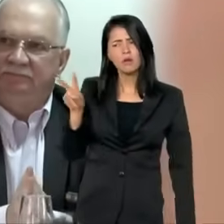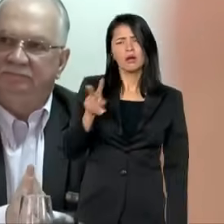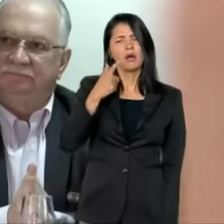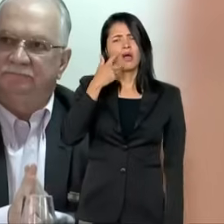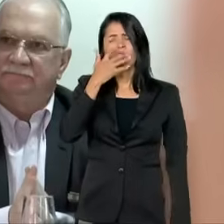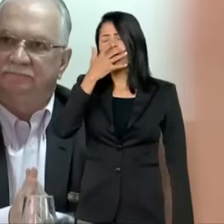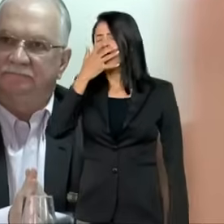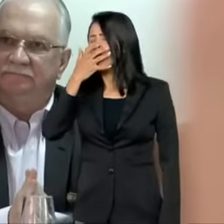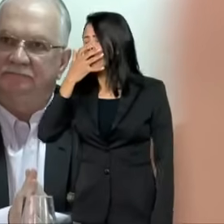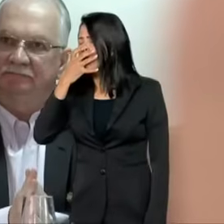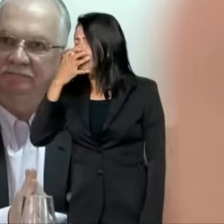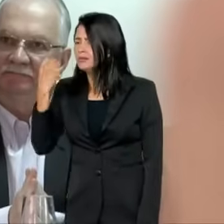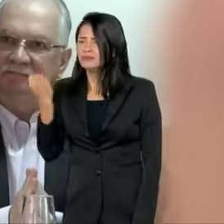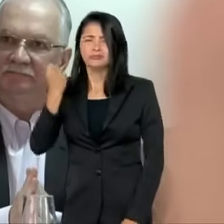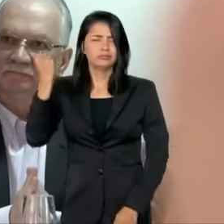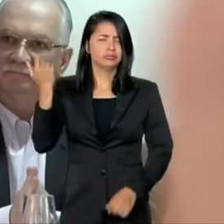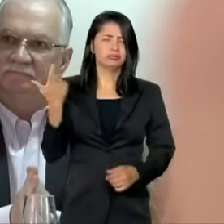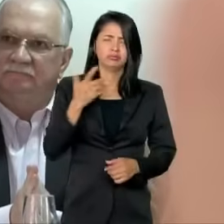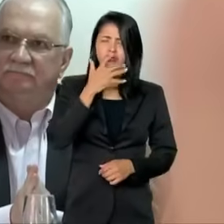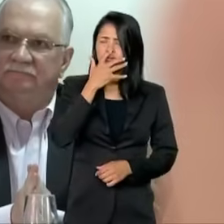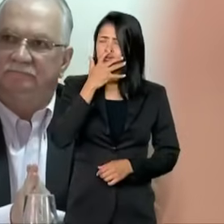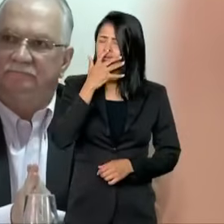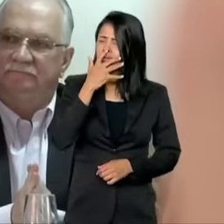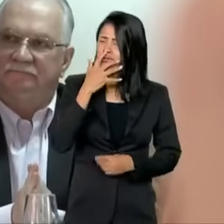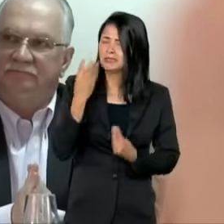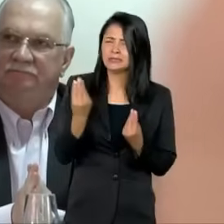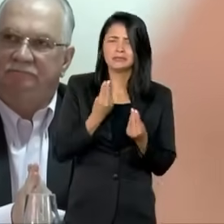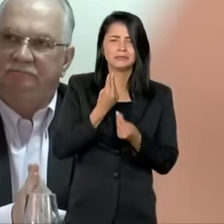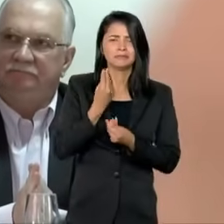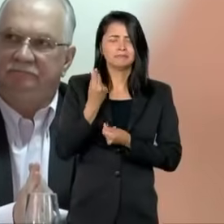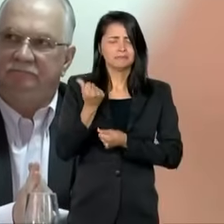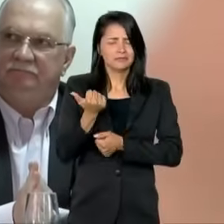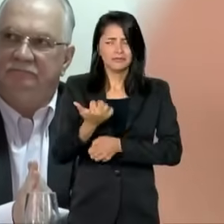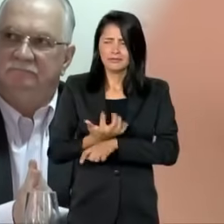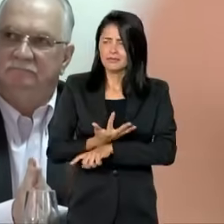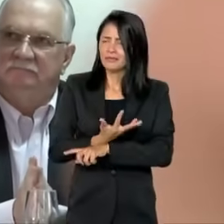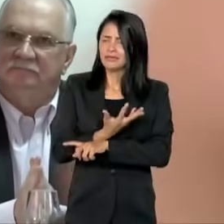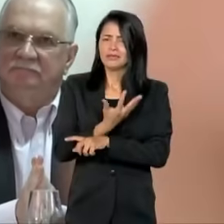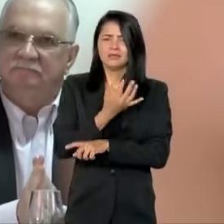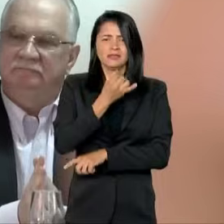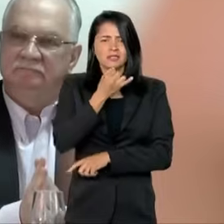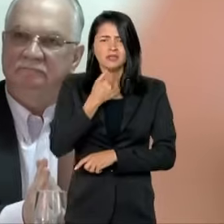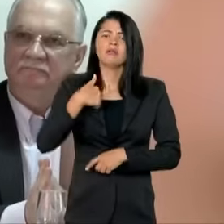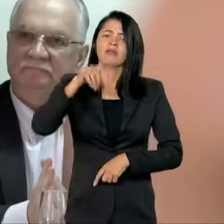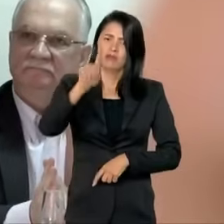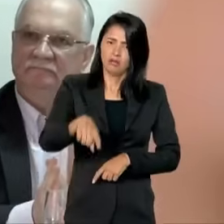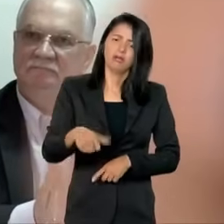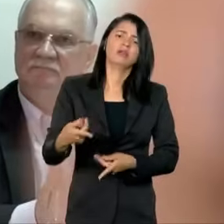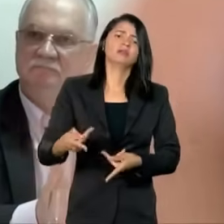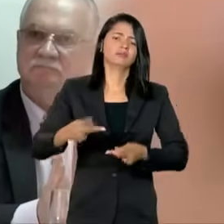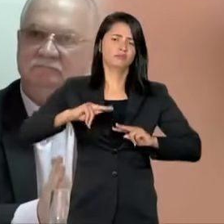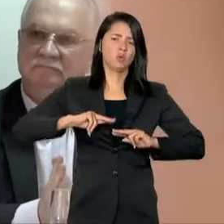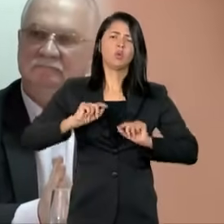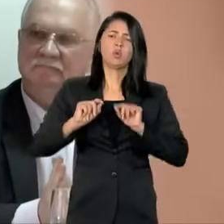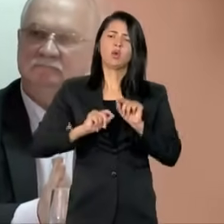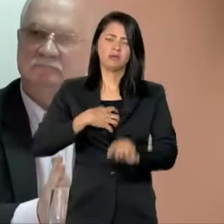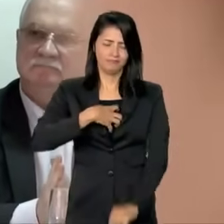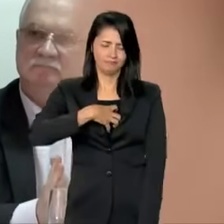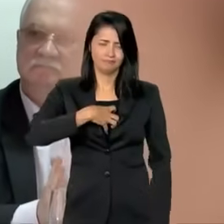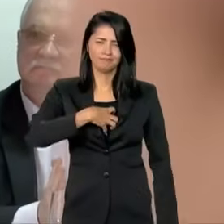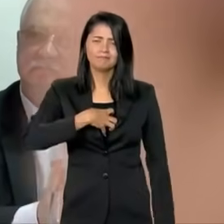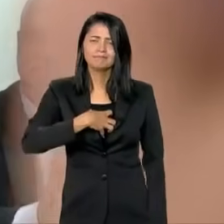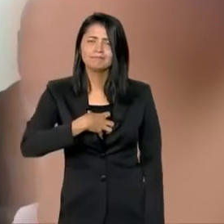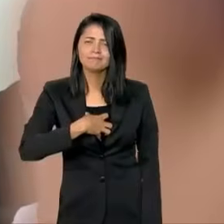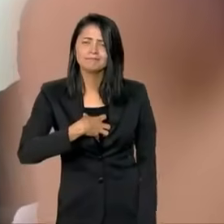vez digo, foi impactante, foi emocionante e gera de fato a todos nós um sentimento